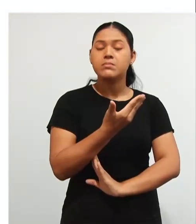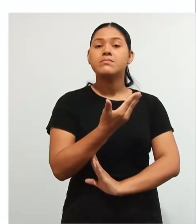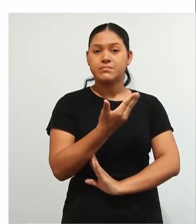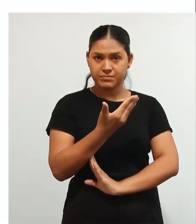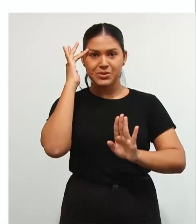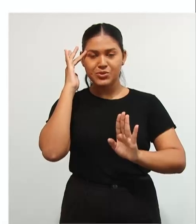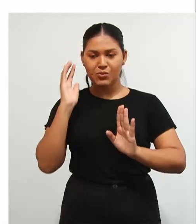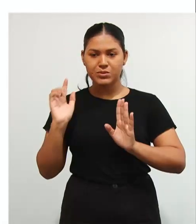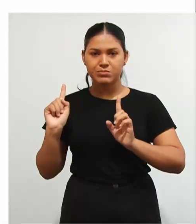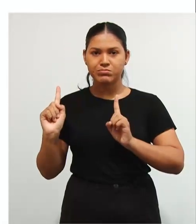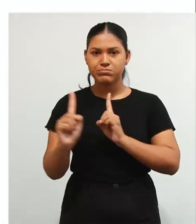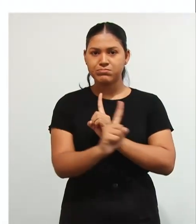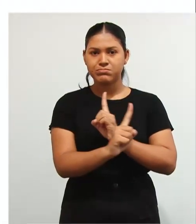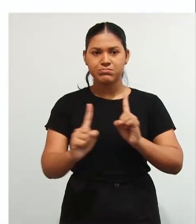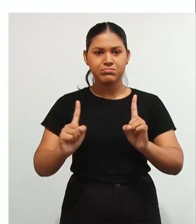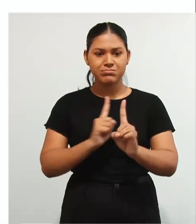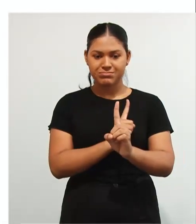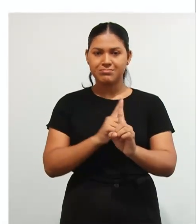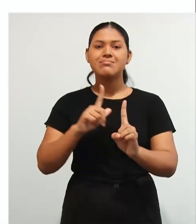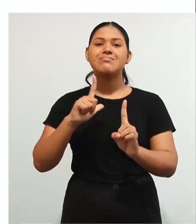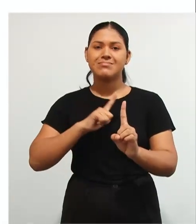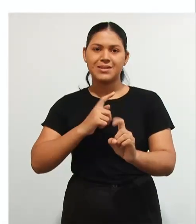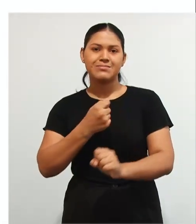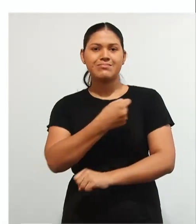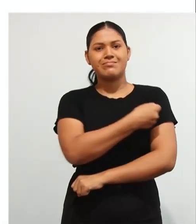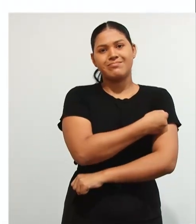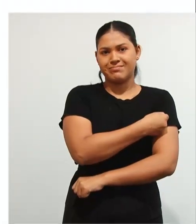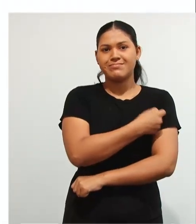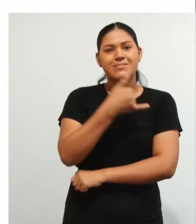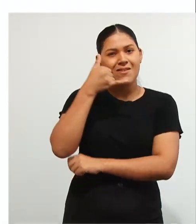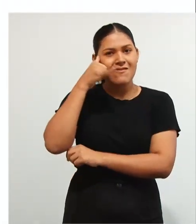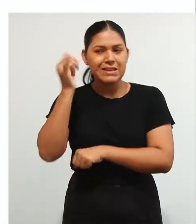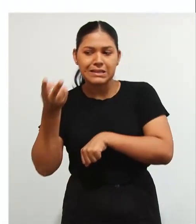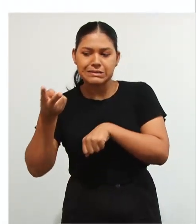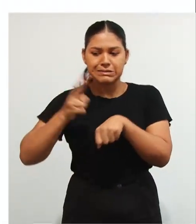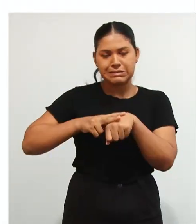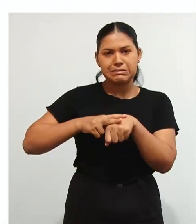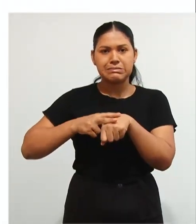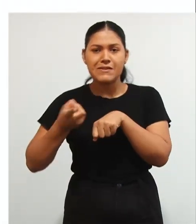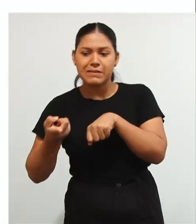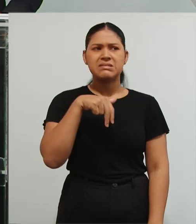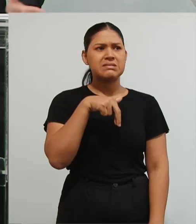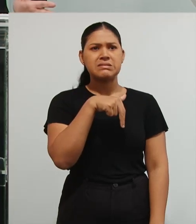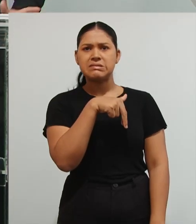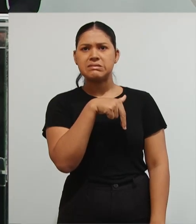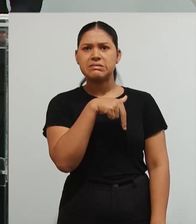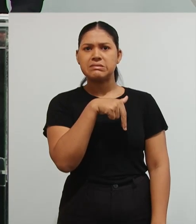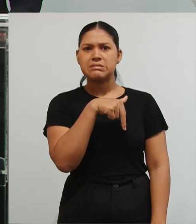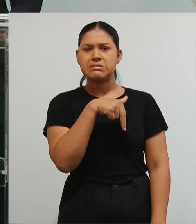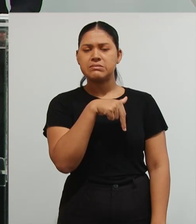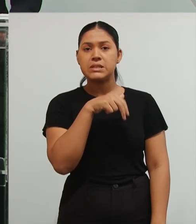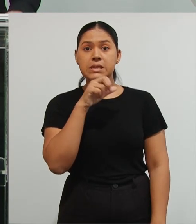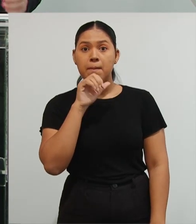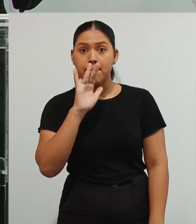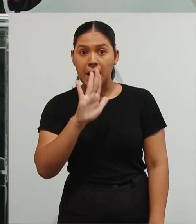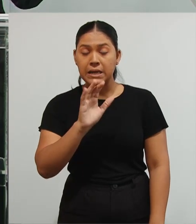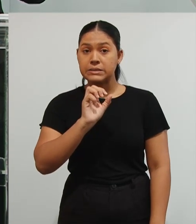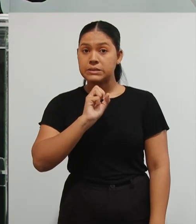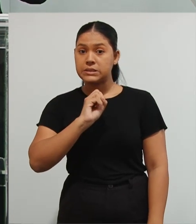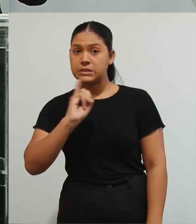anos, ou como você preferir trocar. Isso seria muito mais difícil de acontecer como uma inovação dentro de uma economia